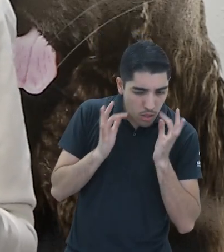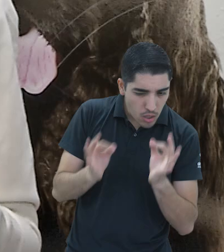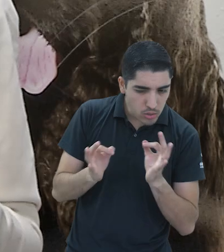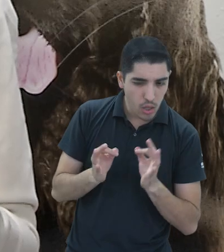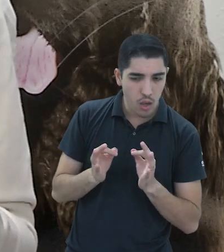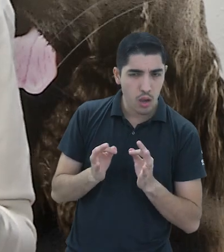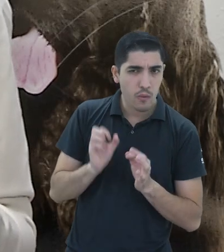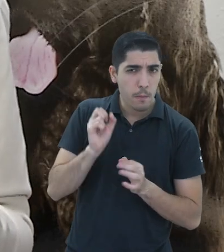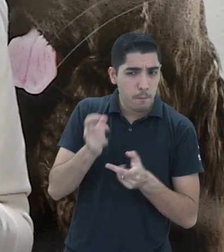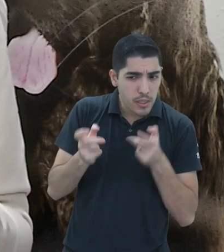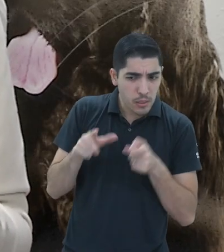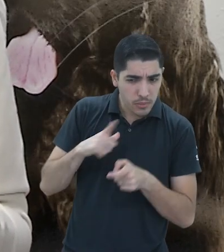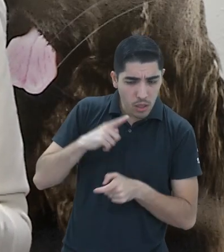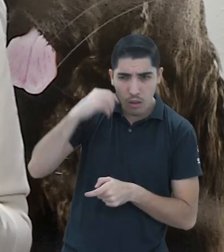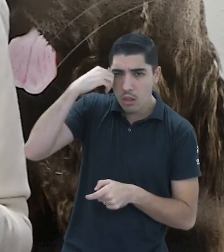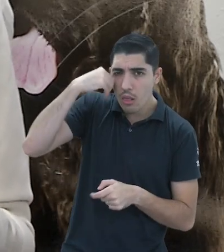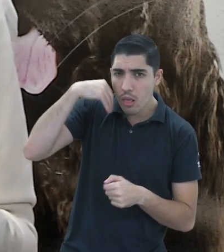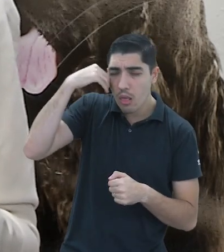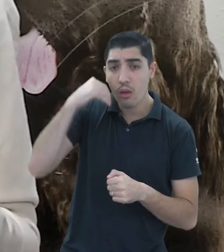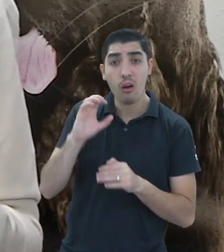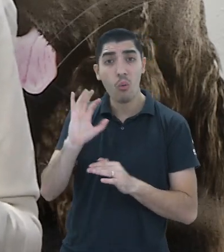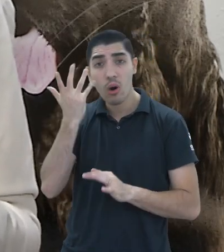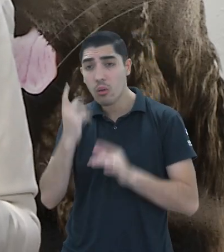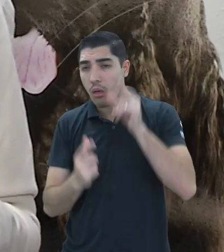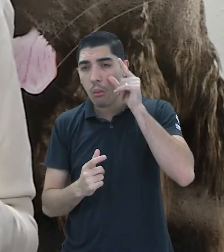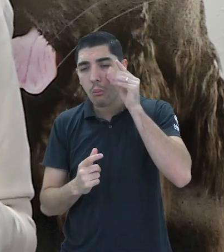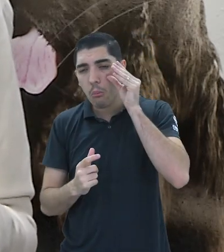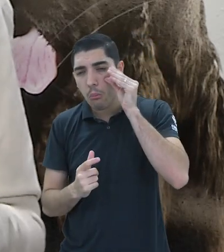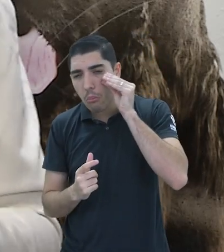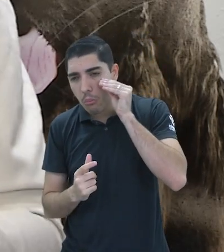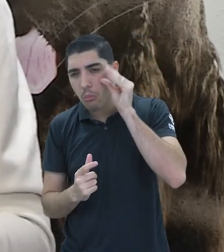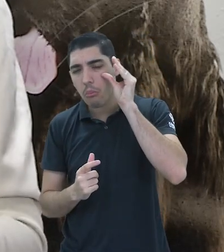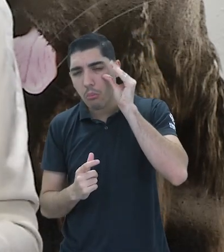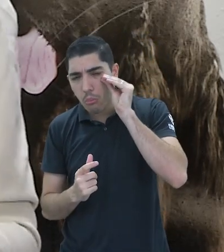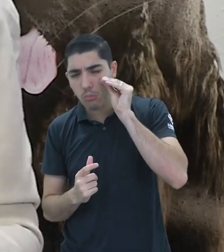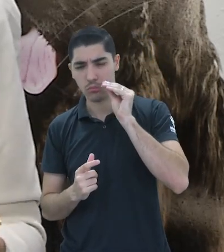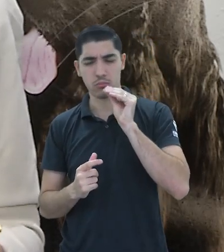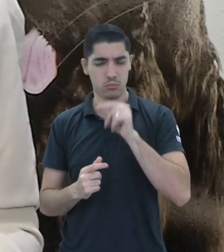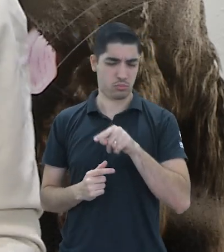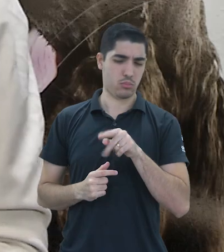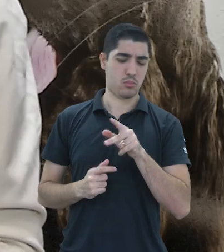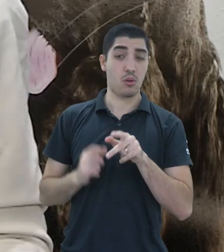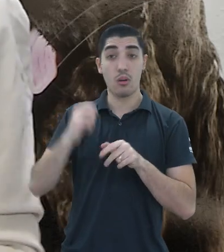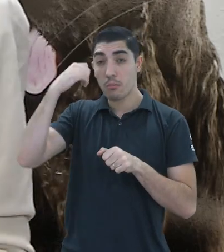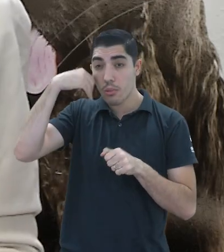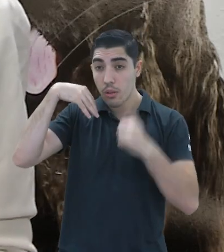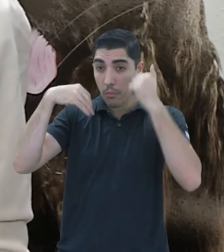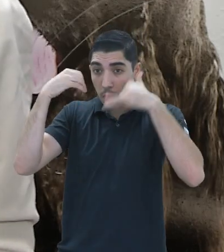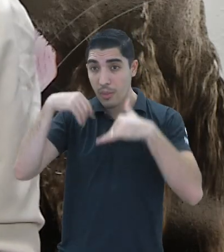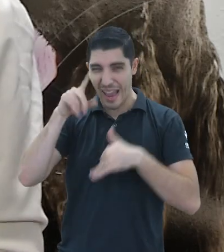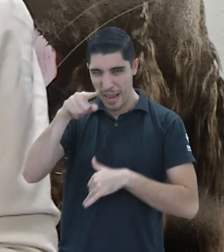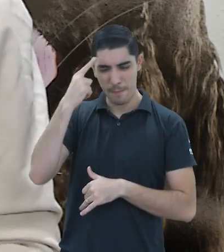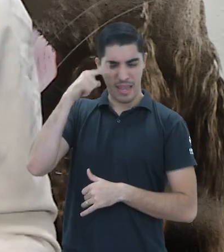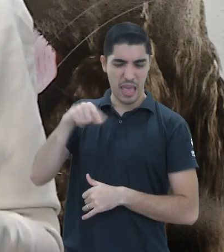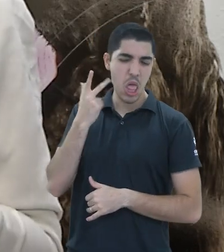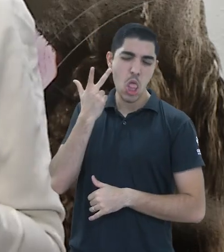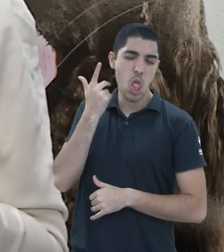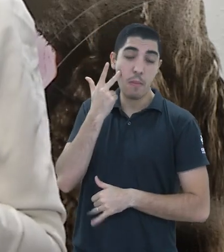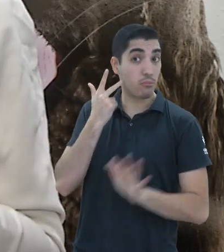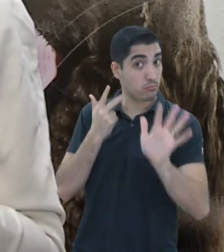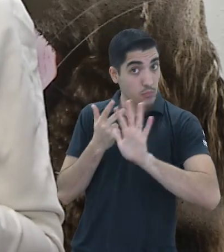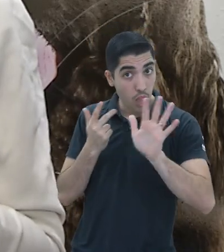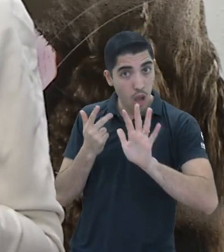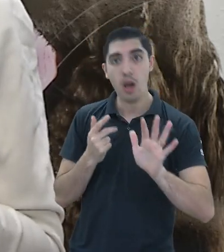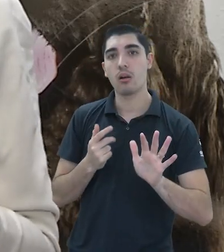alguma secreção, algum olhinho mais fechado, lacrimejamento, qualquer desses sinais não é normal, né? A gente tem que pensar muito